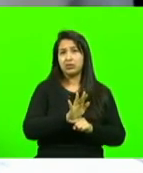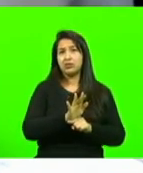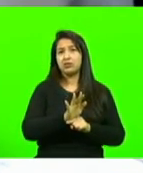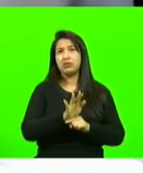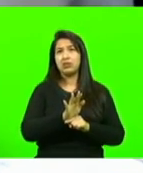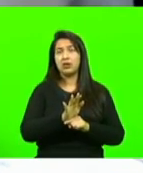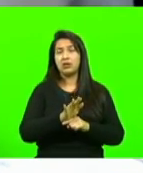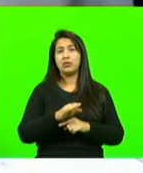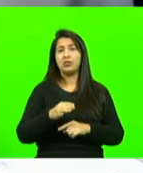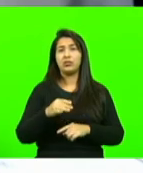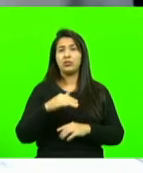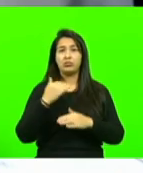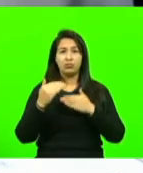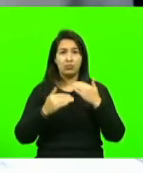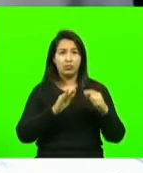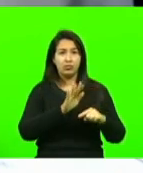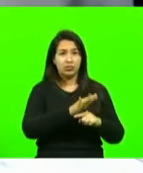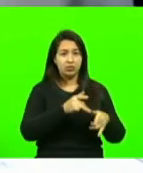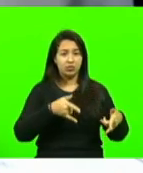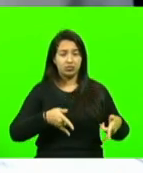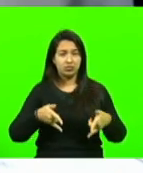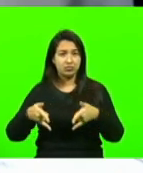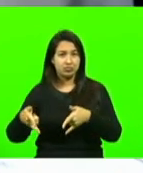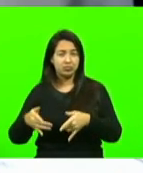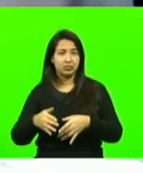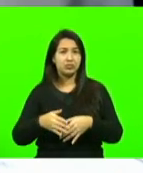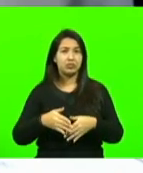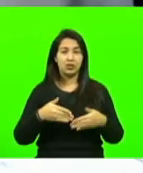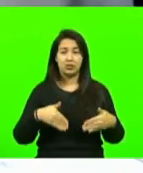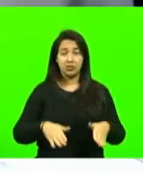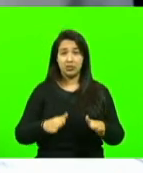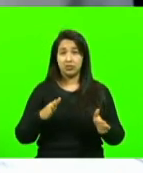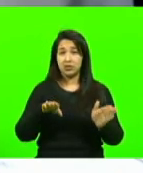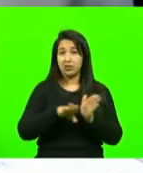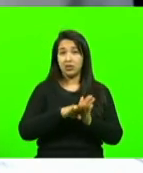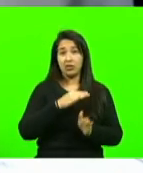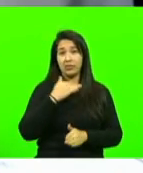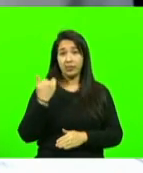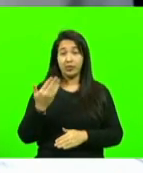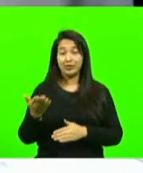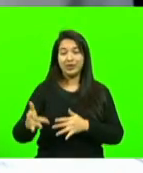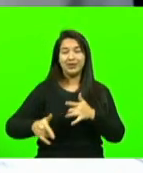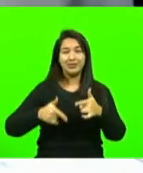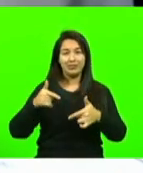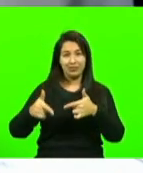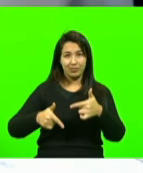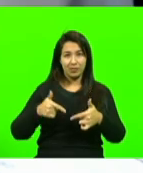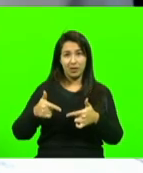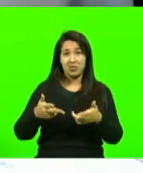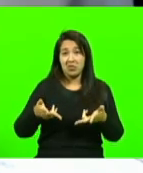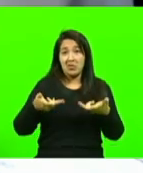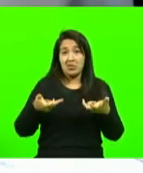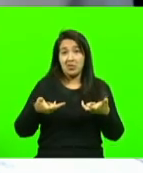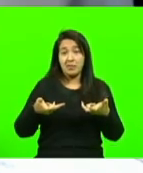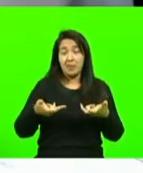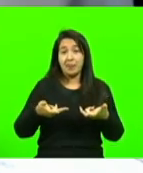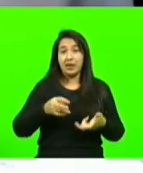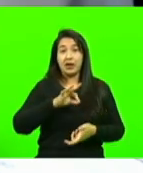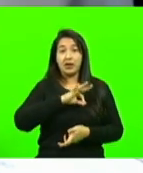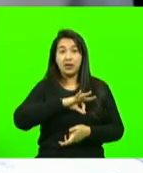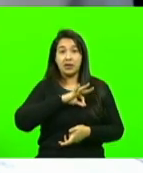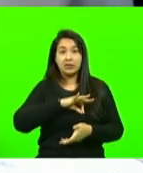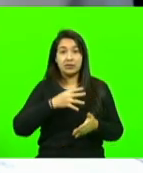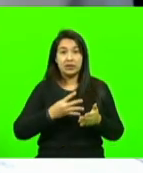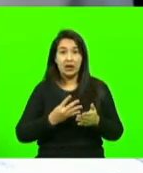serviço funerário enfim nosso do Nascimento a morte Oi e esse trabalhadores não percebem mais que quatro